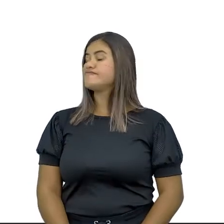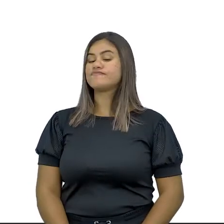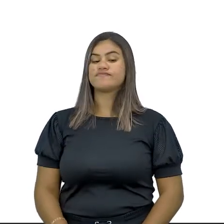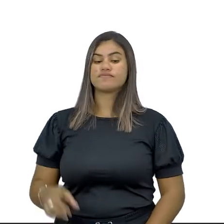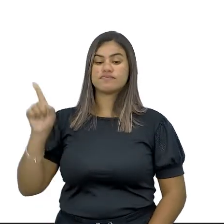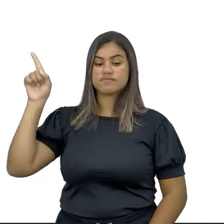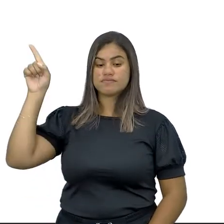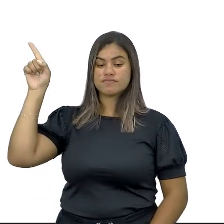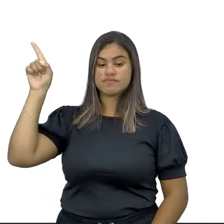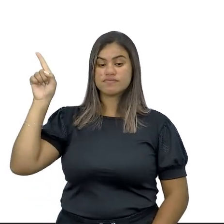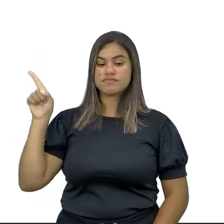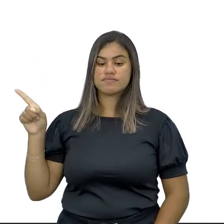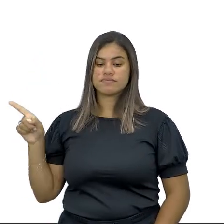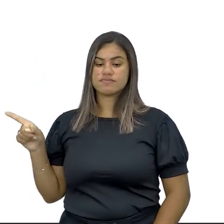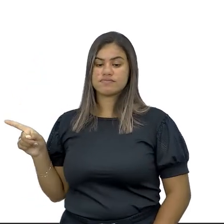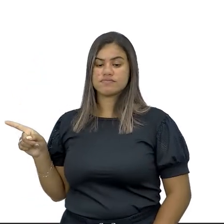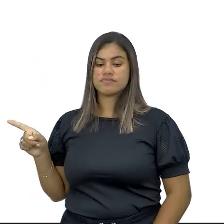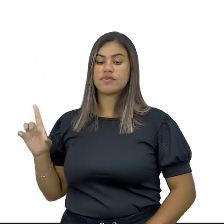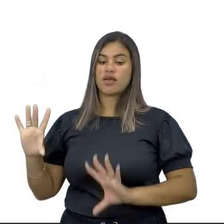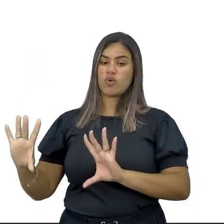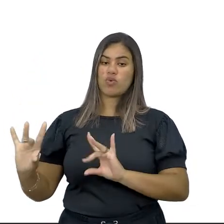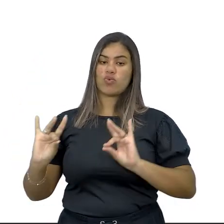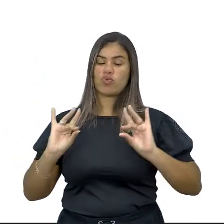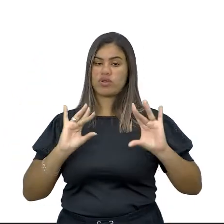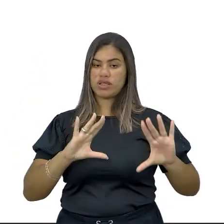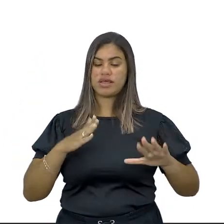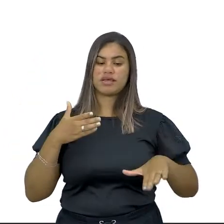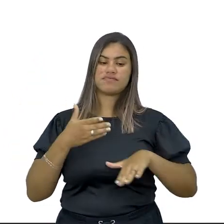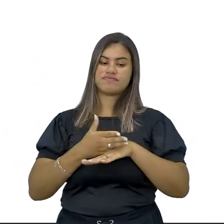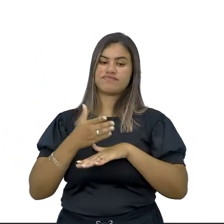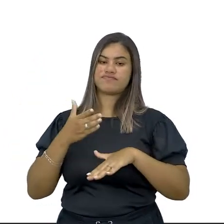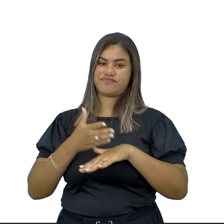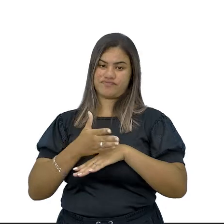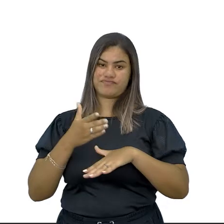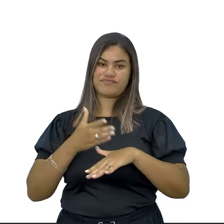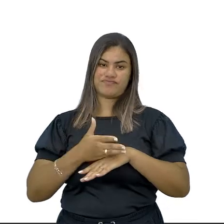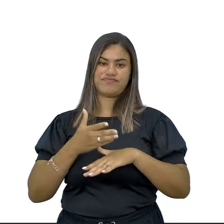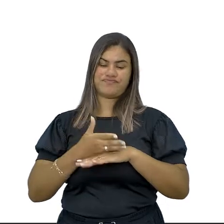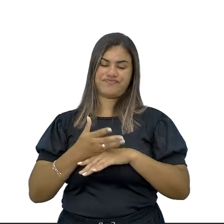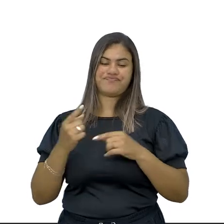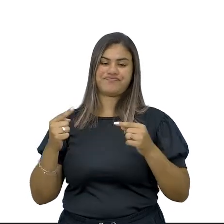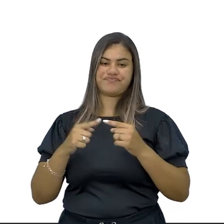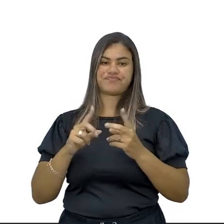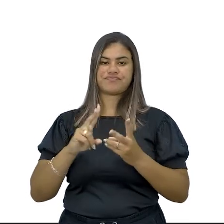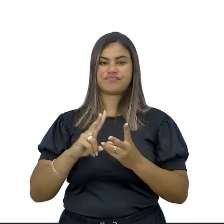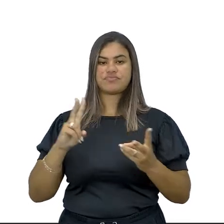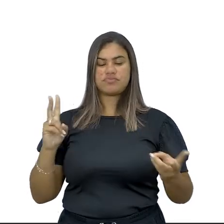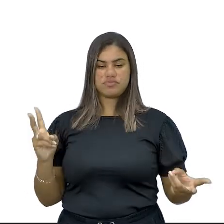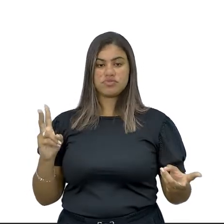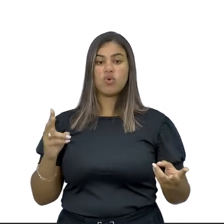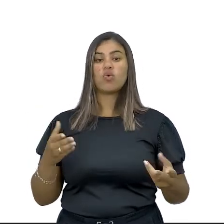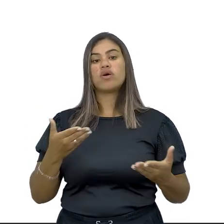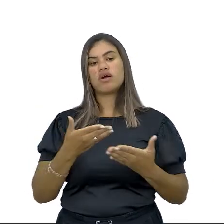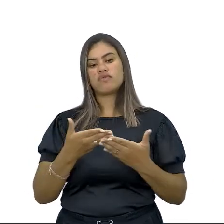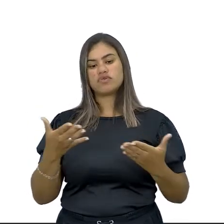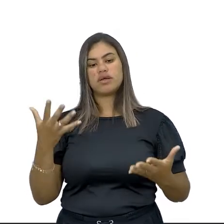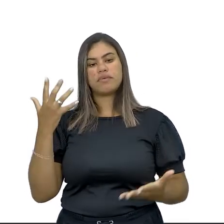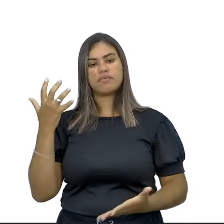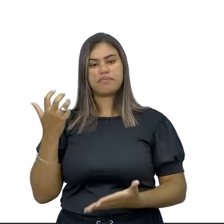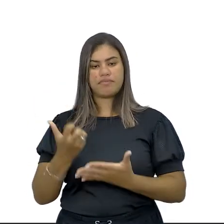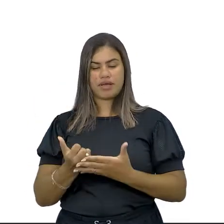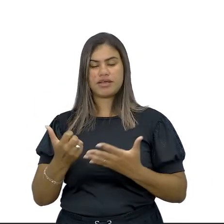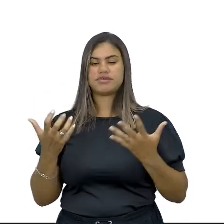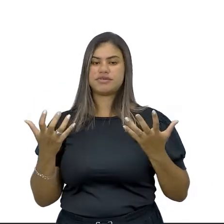acesso a esses materiais que mencionei na sua versão virtual. Assim, se vocês fizerem o download